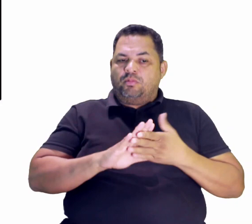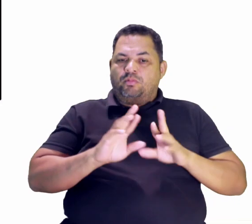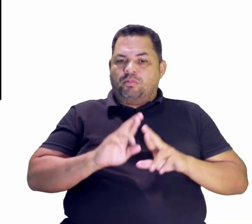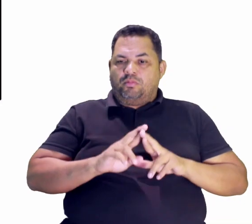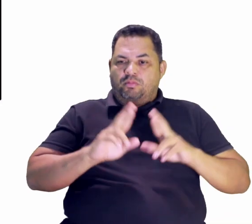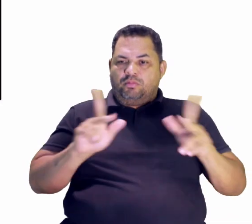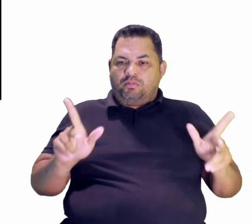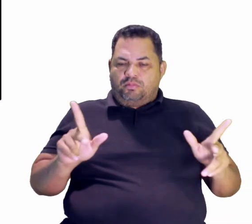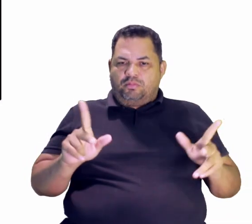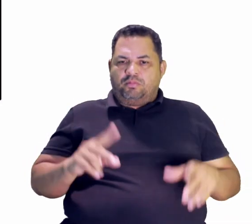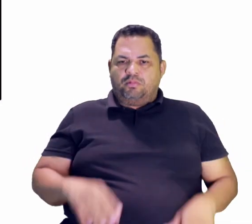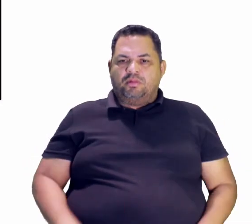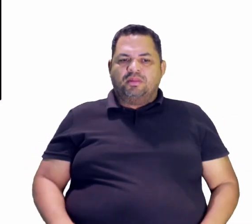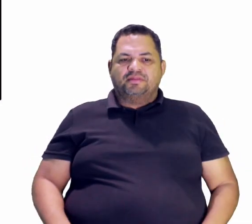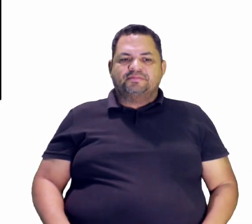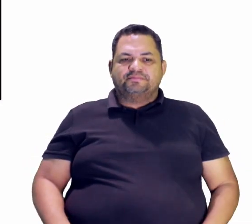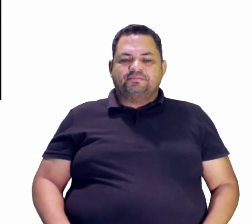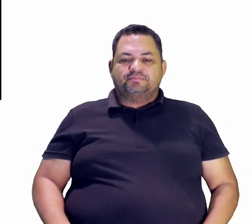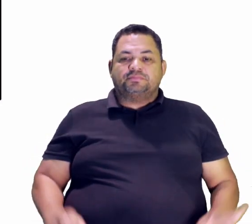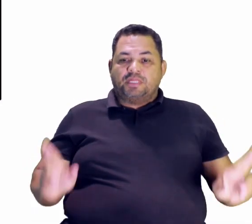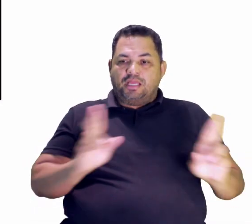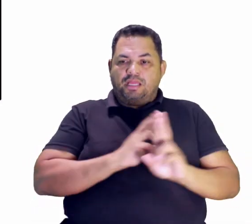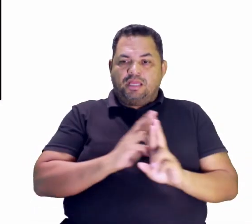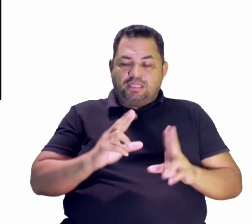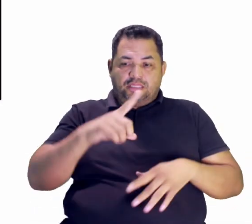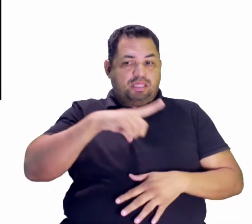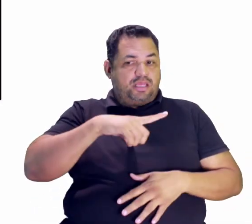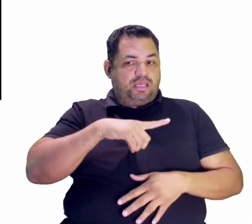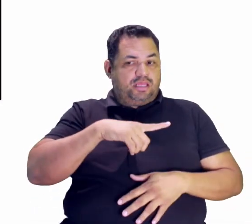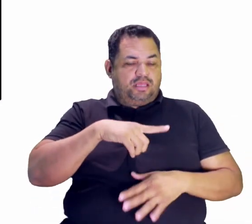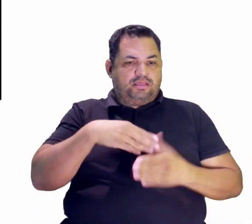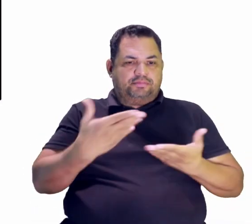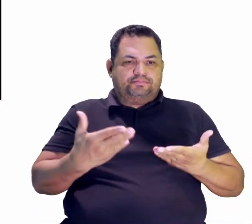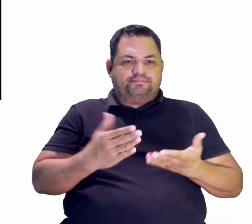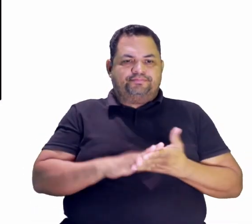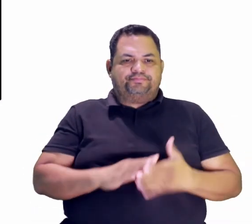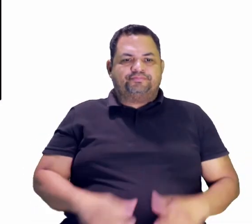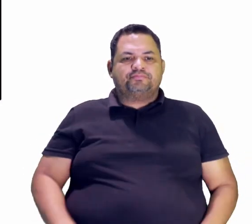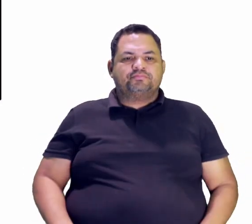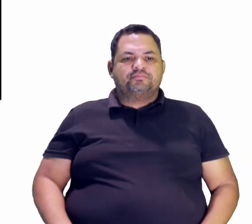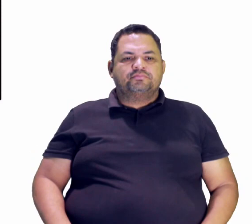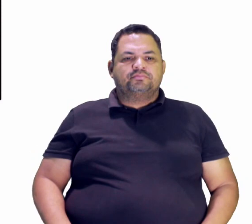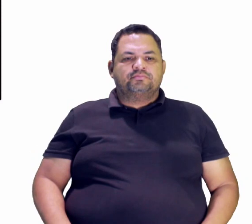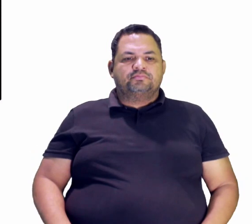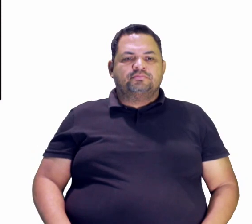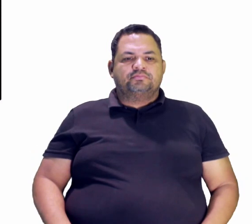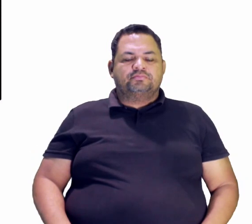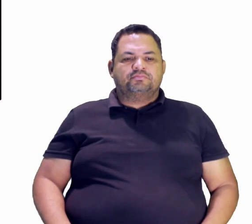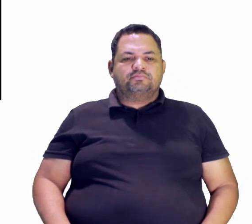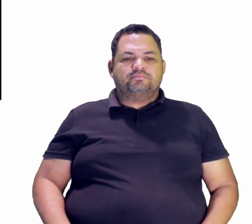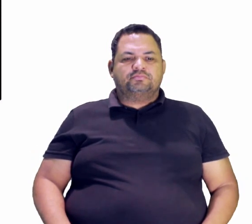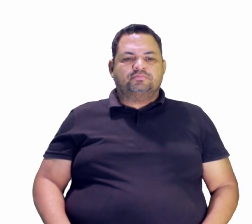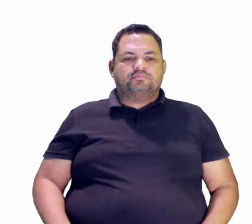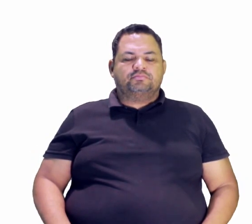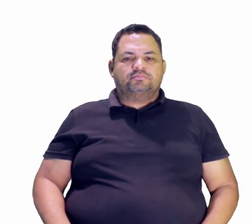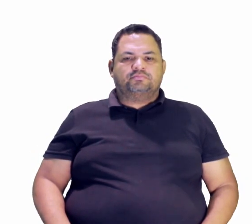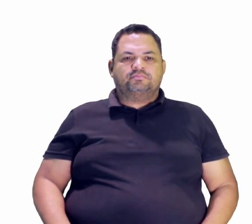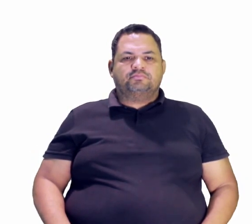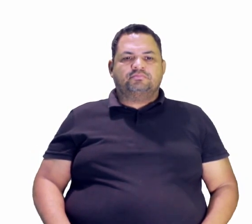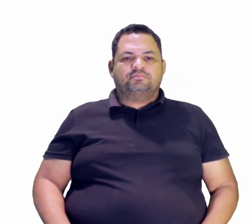coisas diferentes. Estão relacionados porque uma direção ela tem dois sentidos, mas não são a mesma